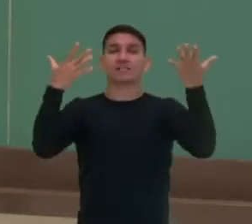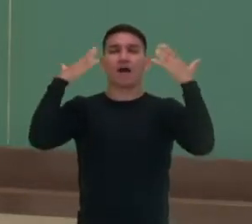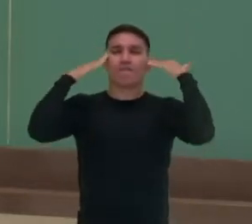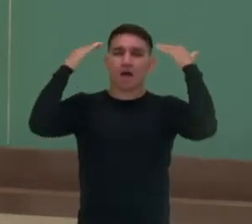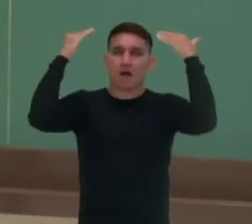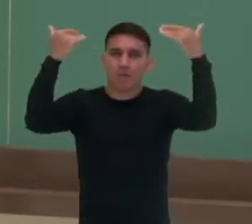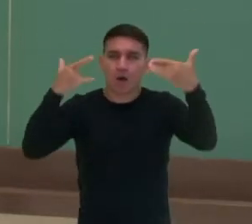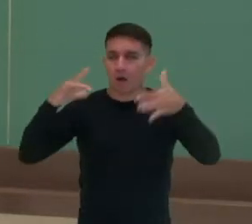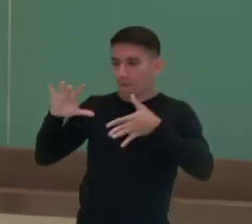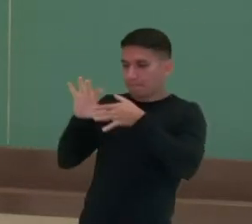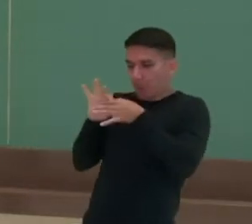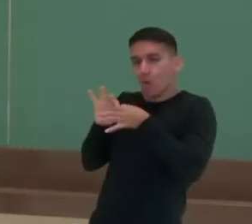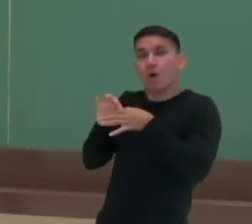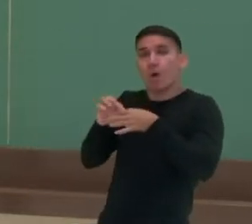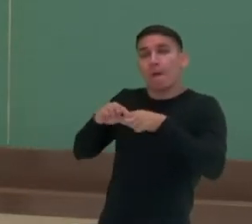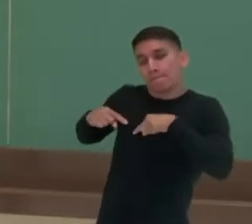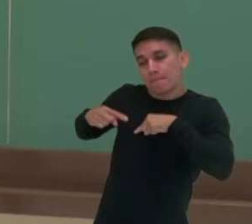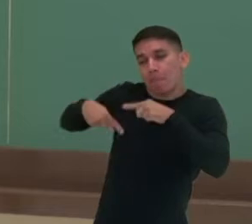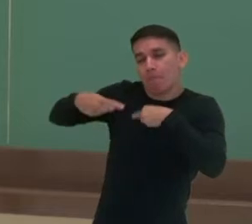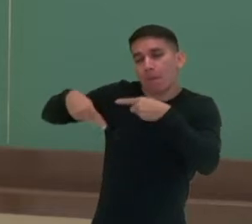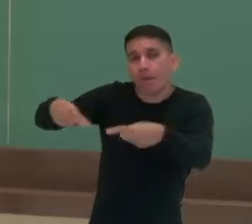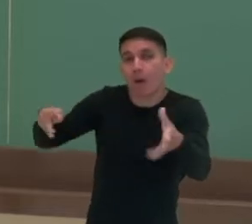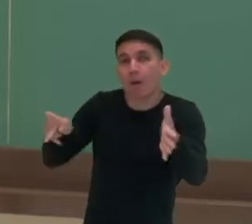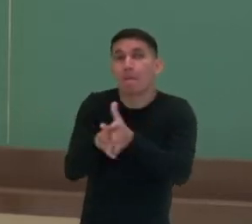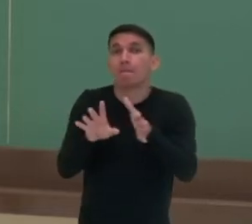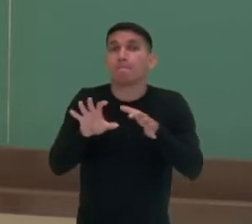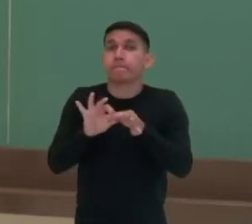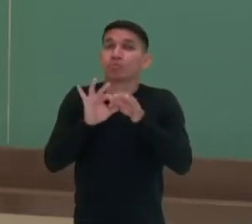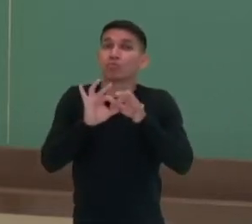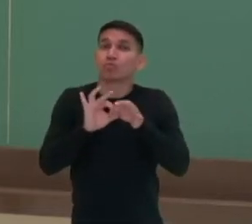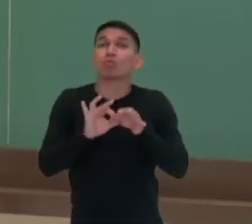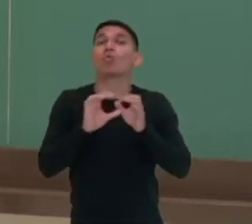a gerações de uma crença, a um